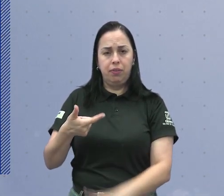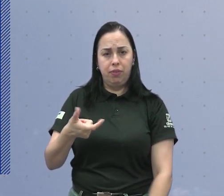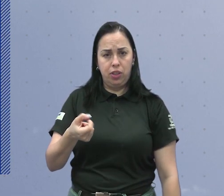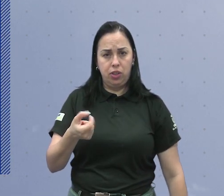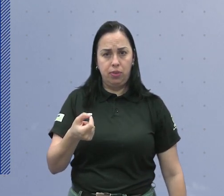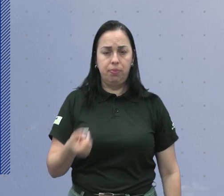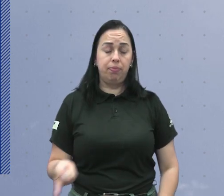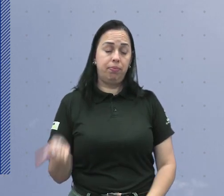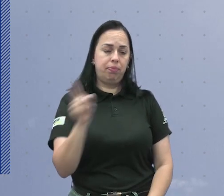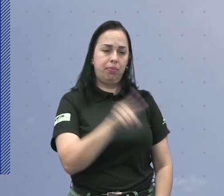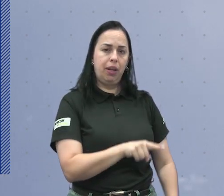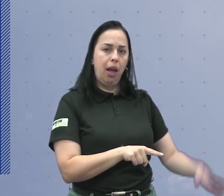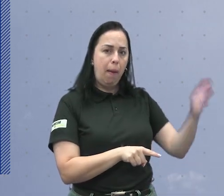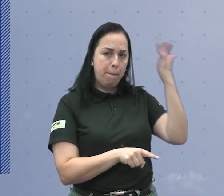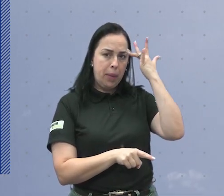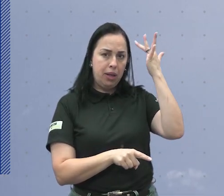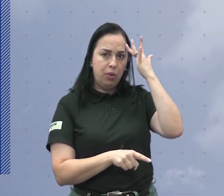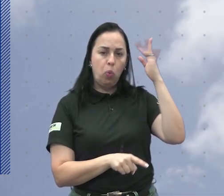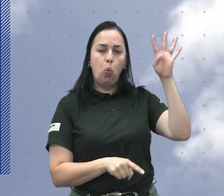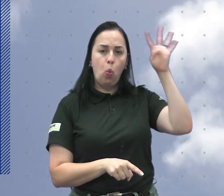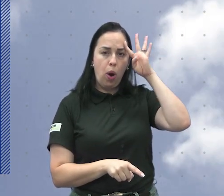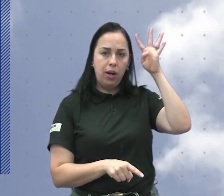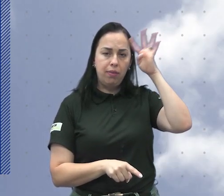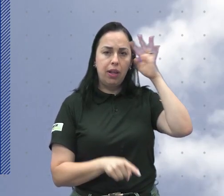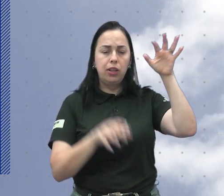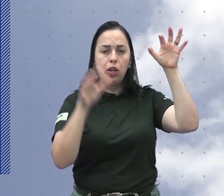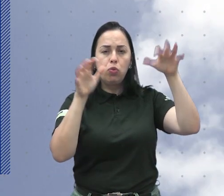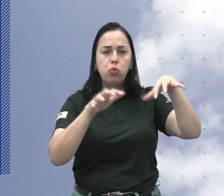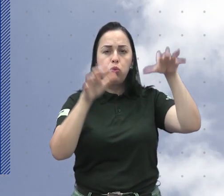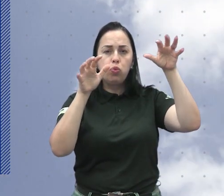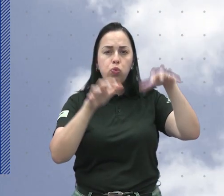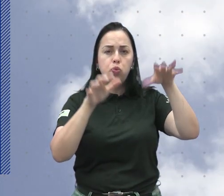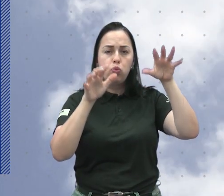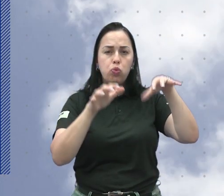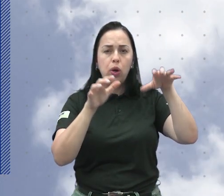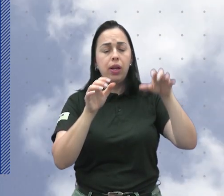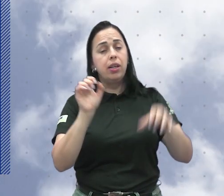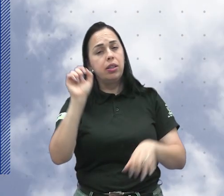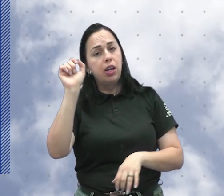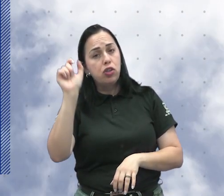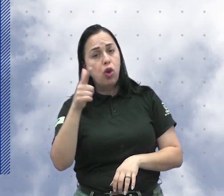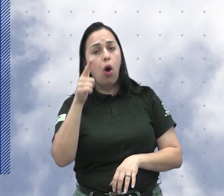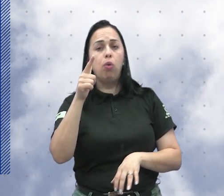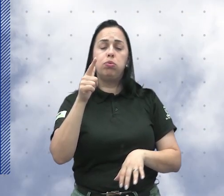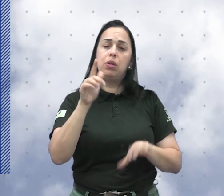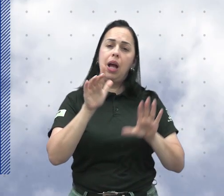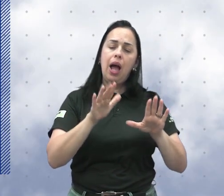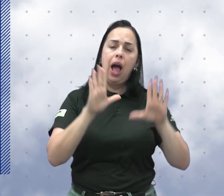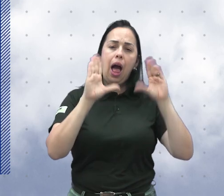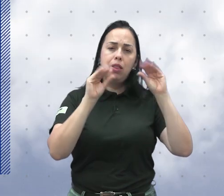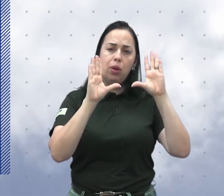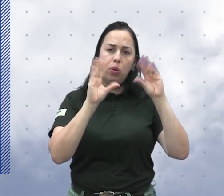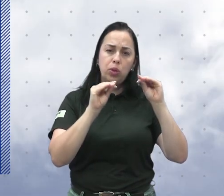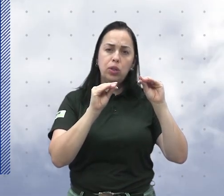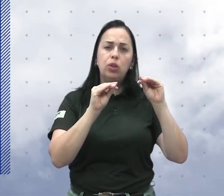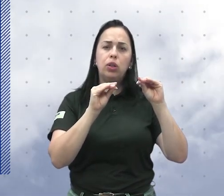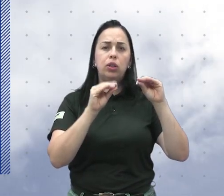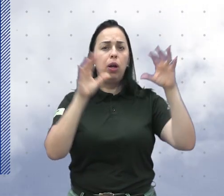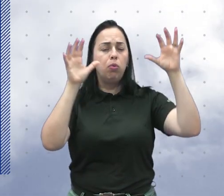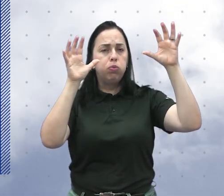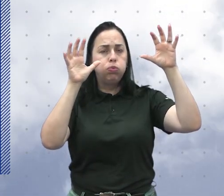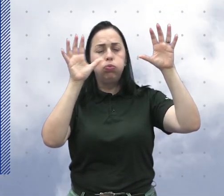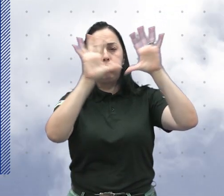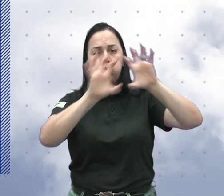23 graus e a mínima de 20. Amanhã, quarta-feira, será de chuva passageira e sol entre nuvens. À noite, apesar